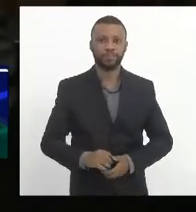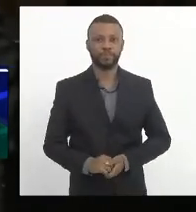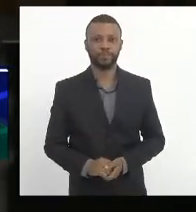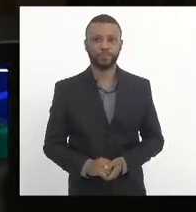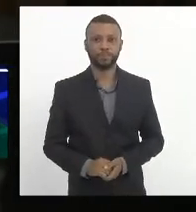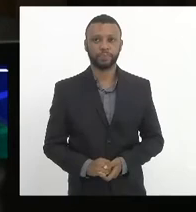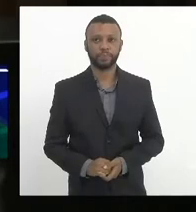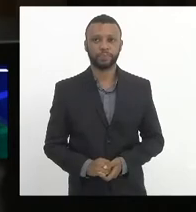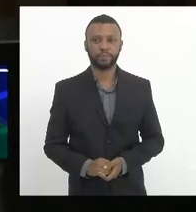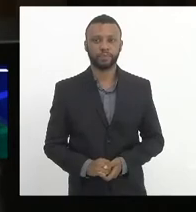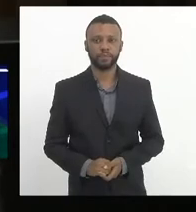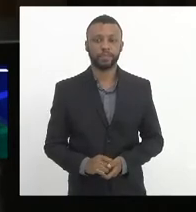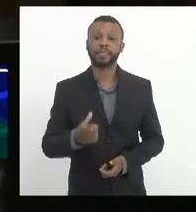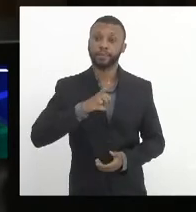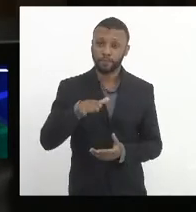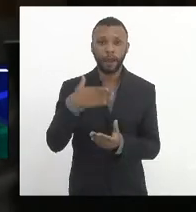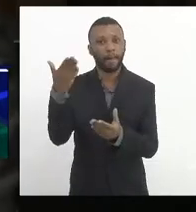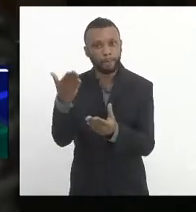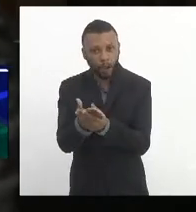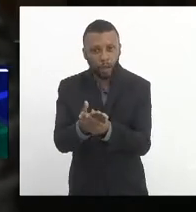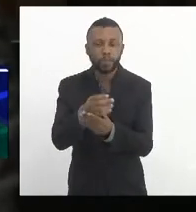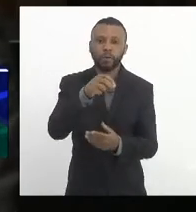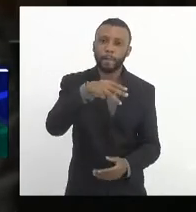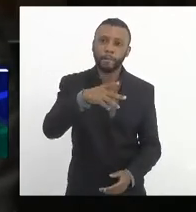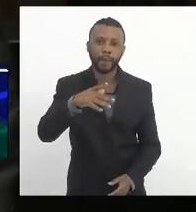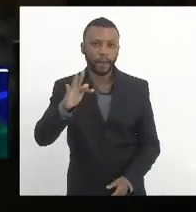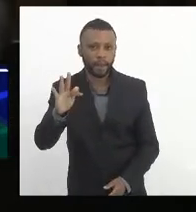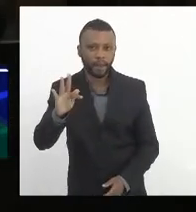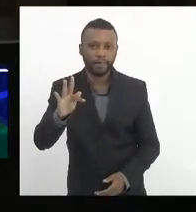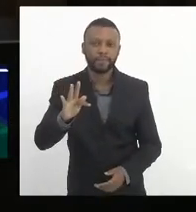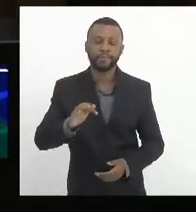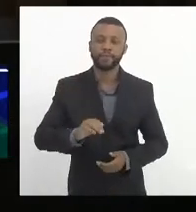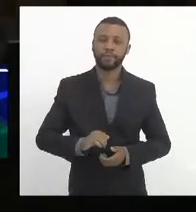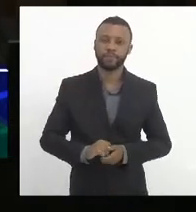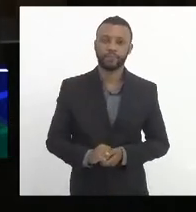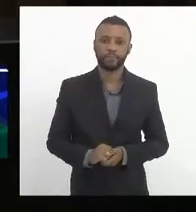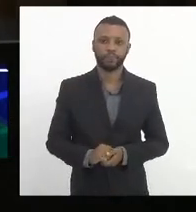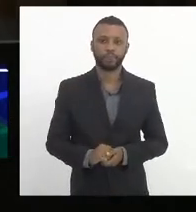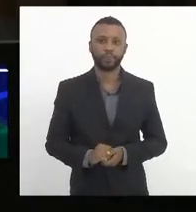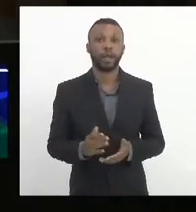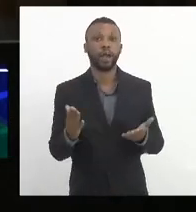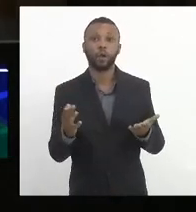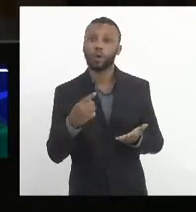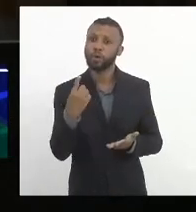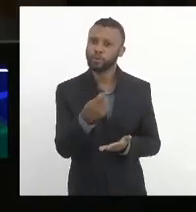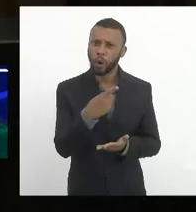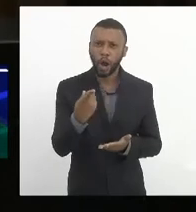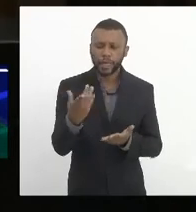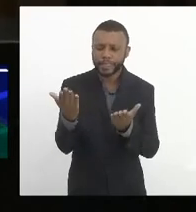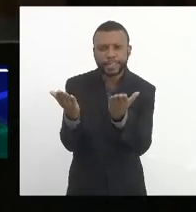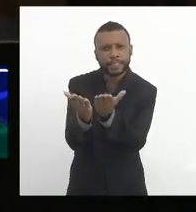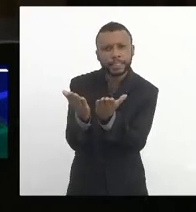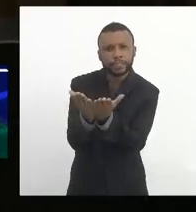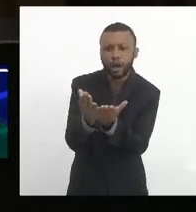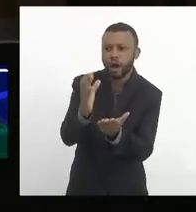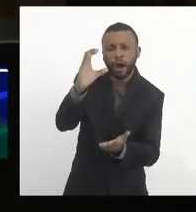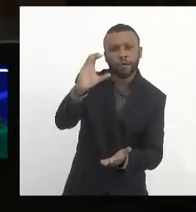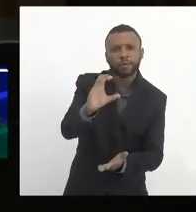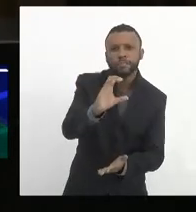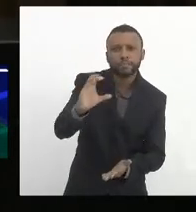a representação no Ministério Público Federal e agora nós cristãos